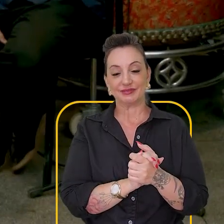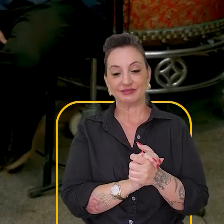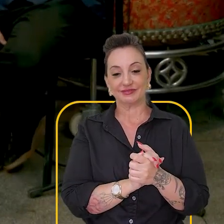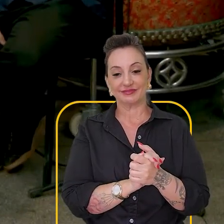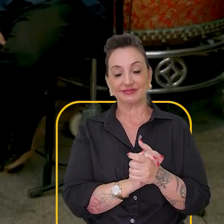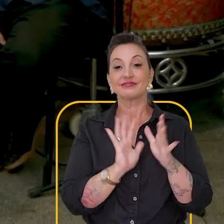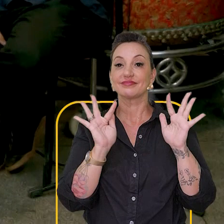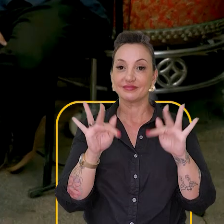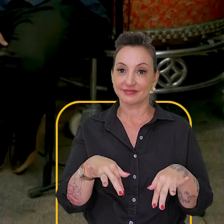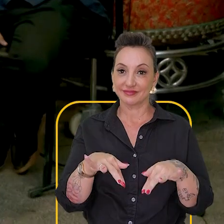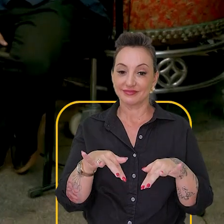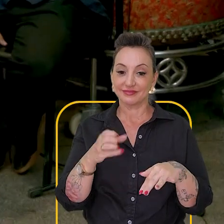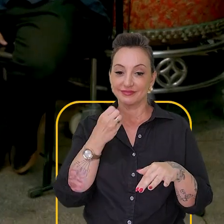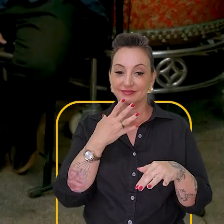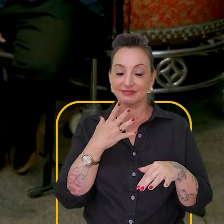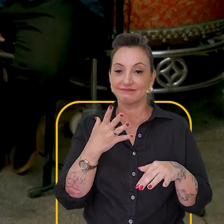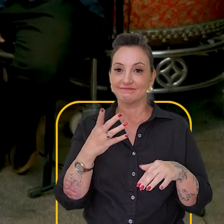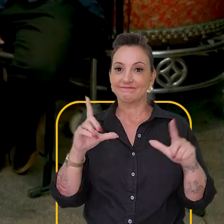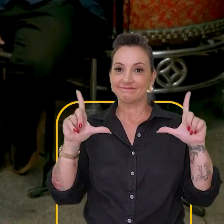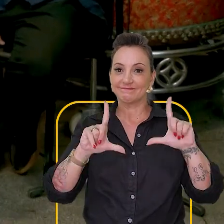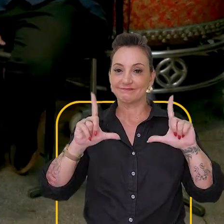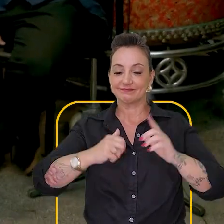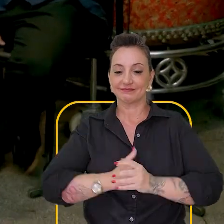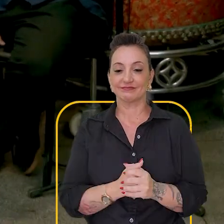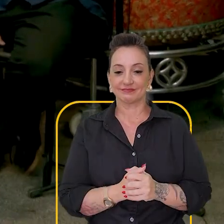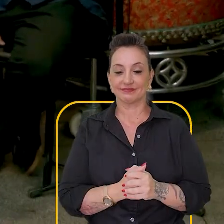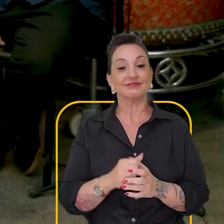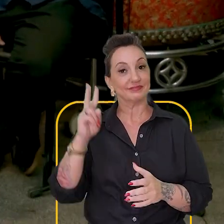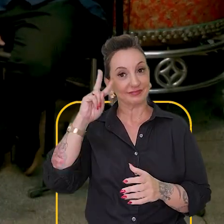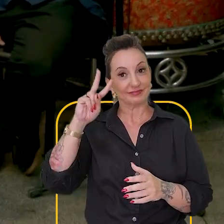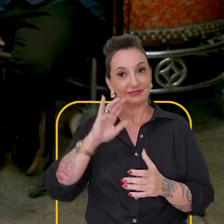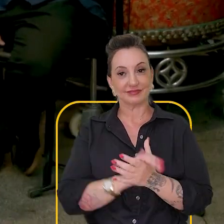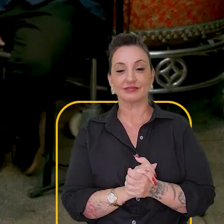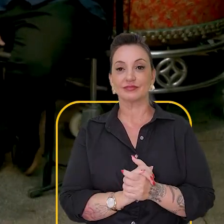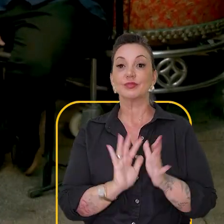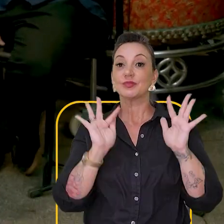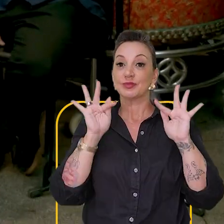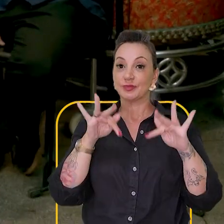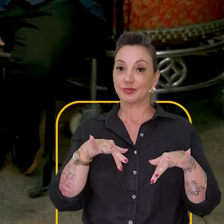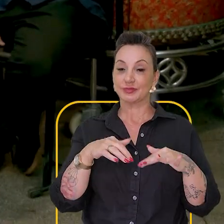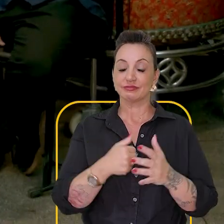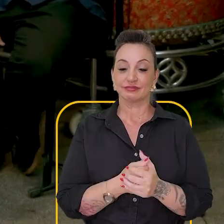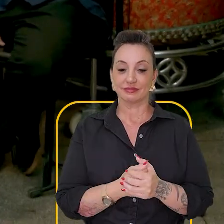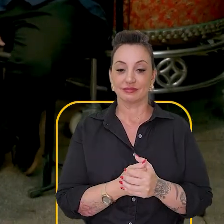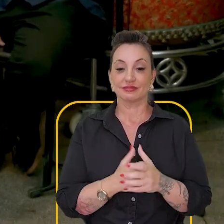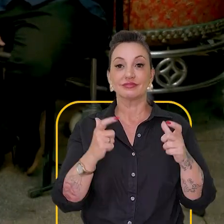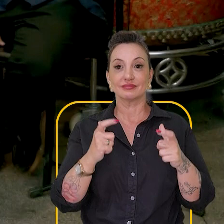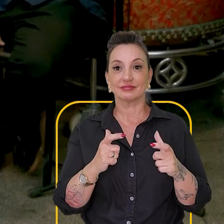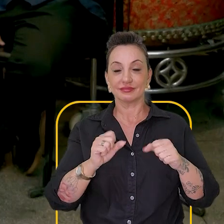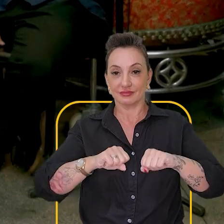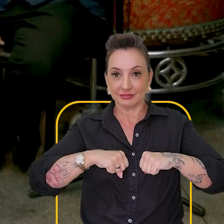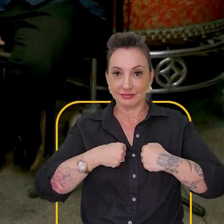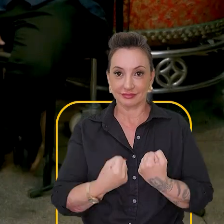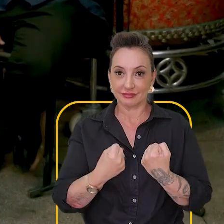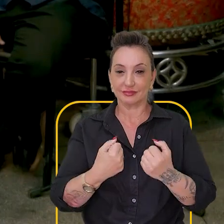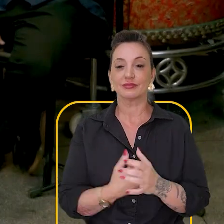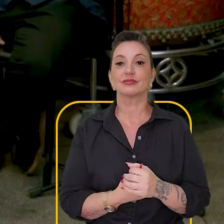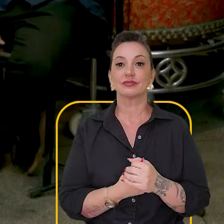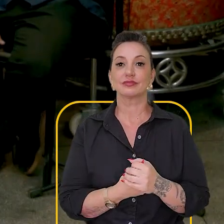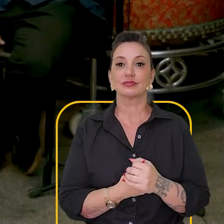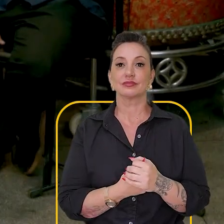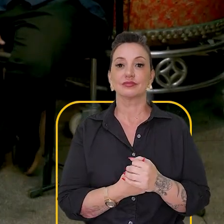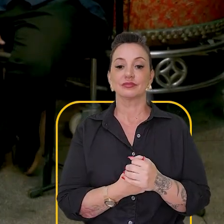for bom acho que a gente temos um belo de um episódio acho que a gente